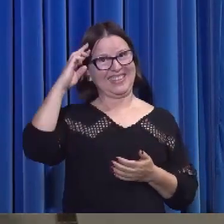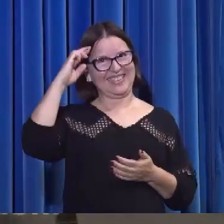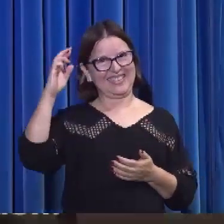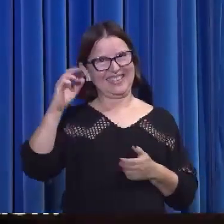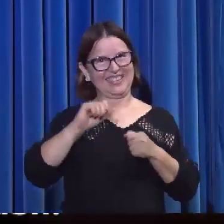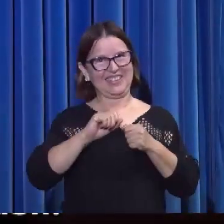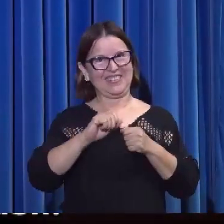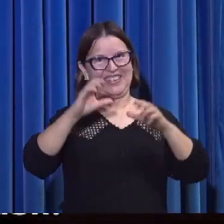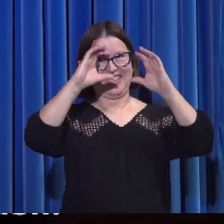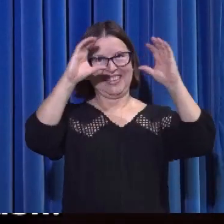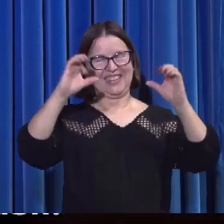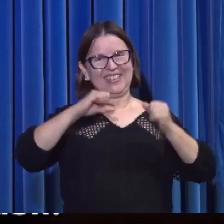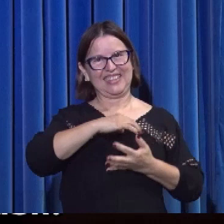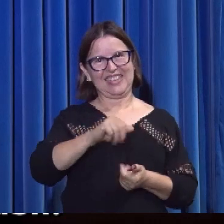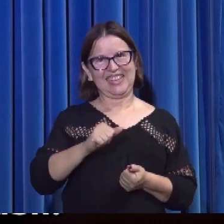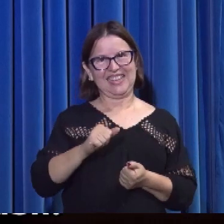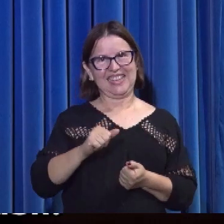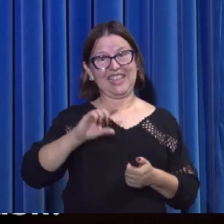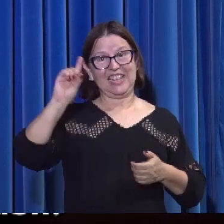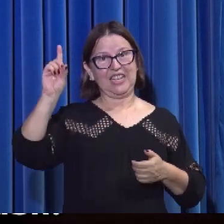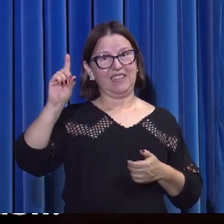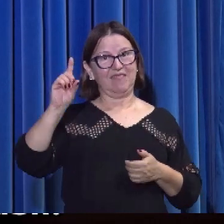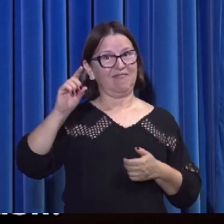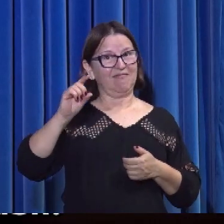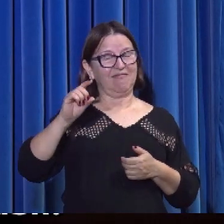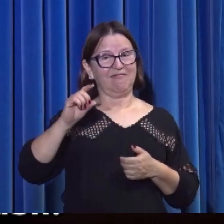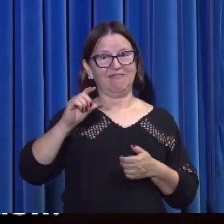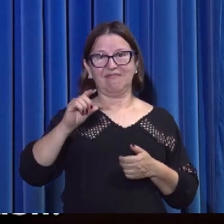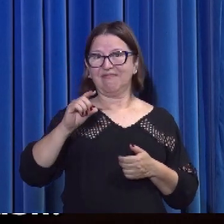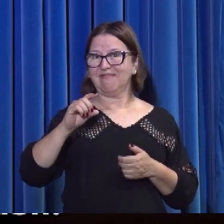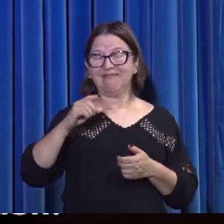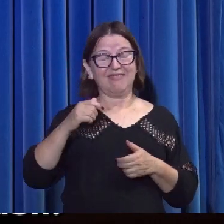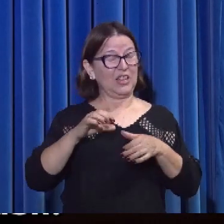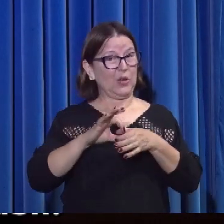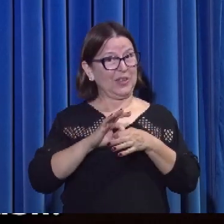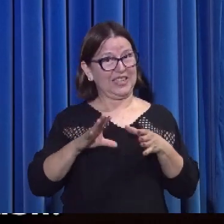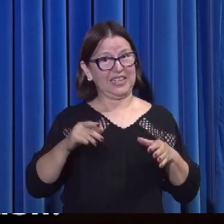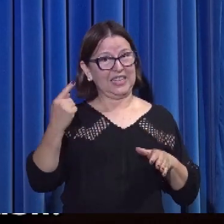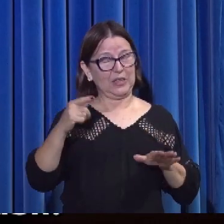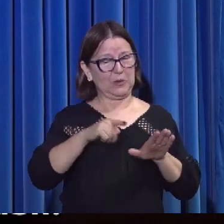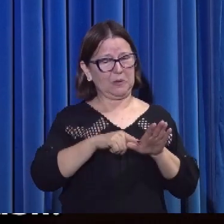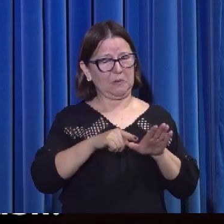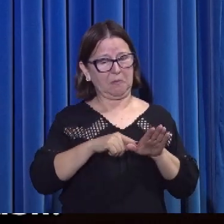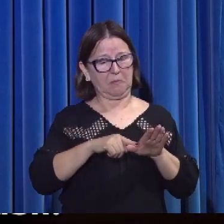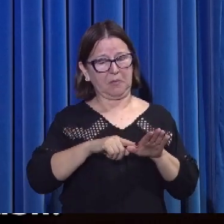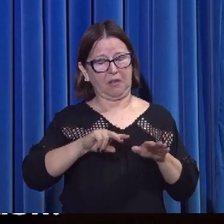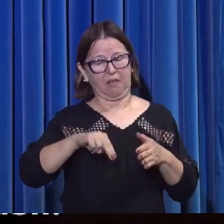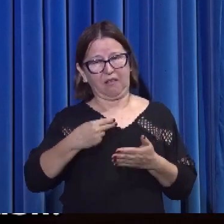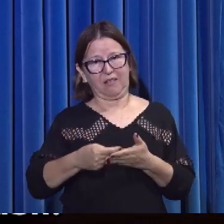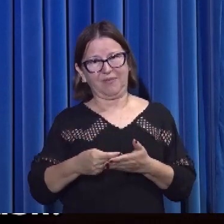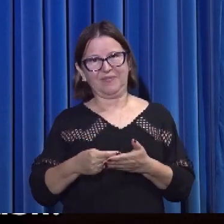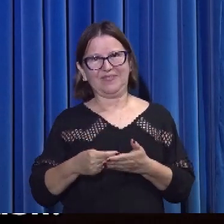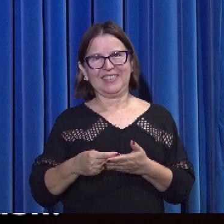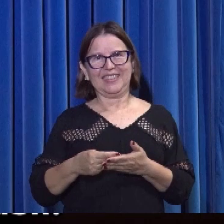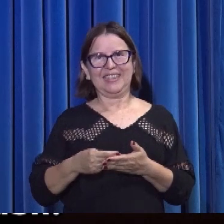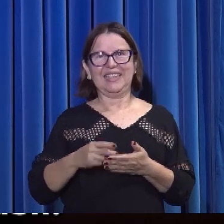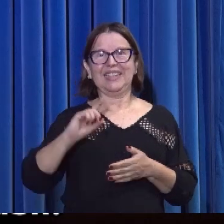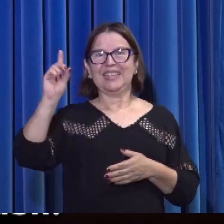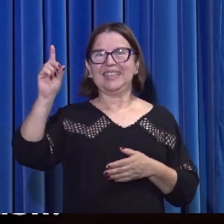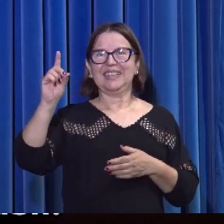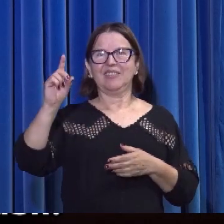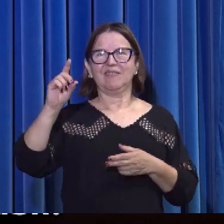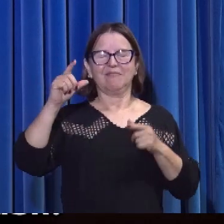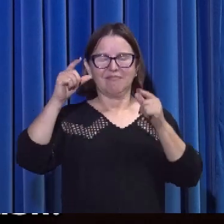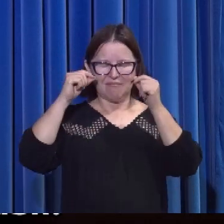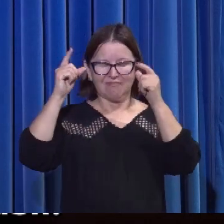a terra. Ele não permitirá que os teus pés vacilem, não dormitará aquele que te guarda. É